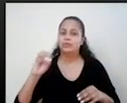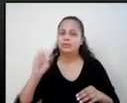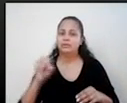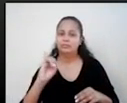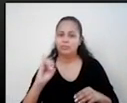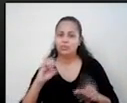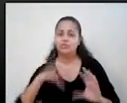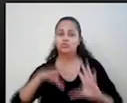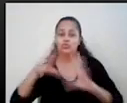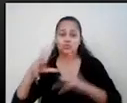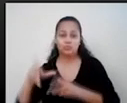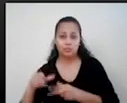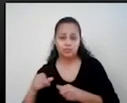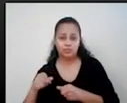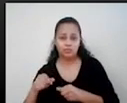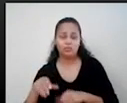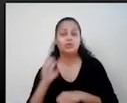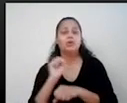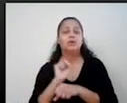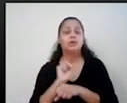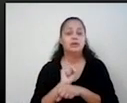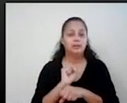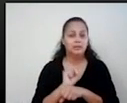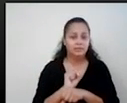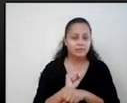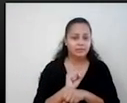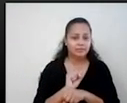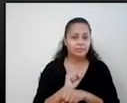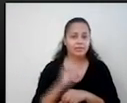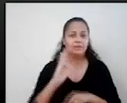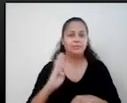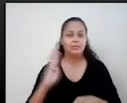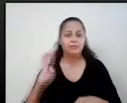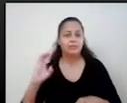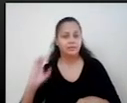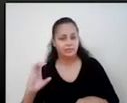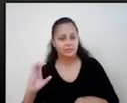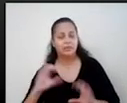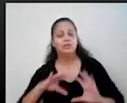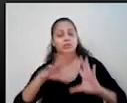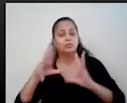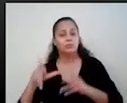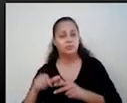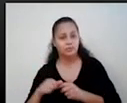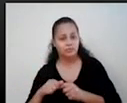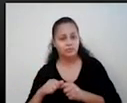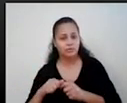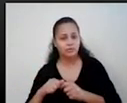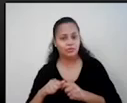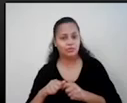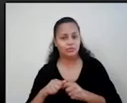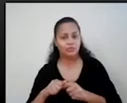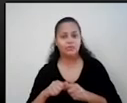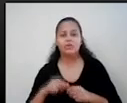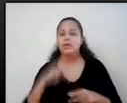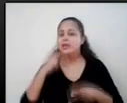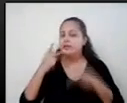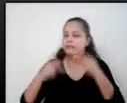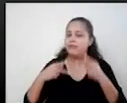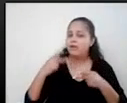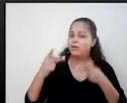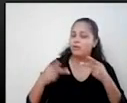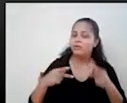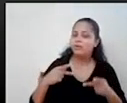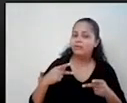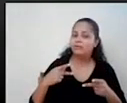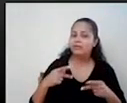mundo. Então, esses membros disseram à BBC do mundo, certo? Da organização. E aí, então, ele vai